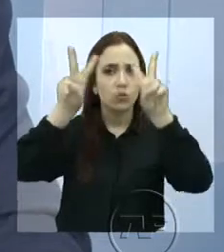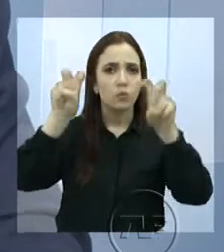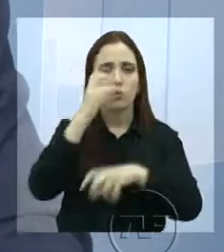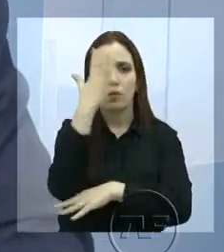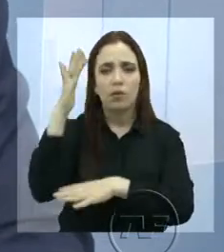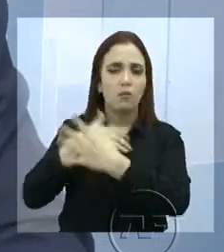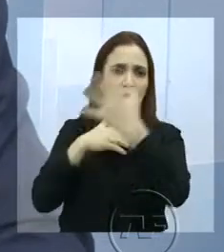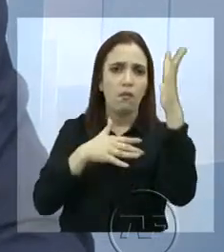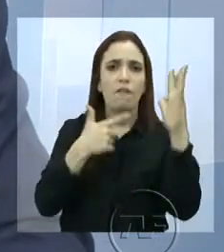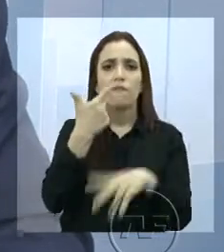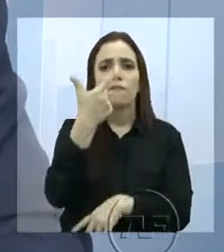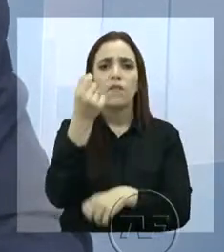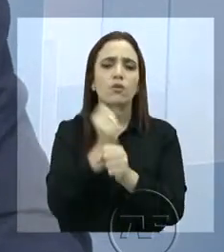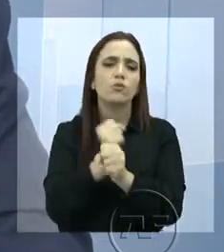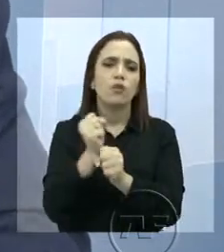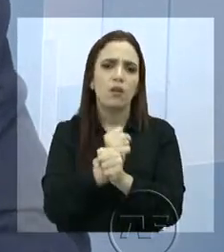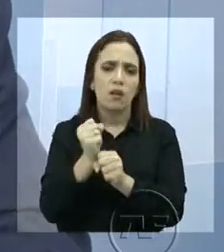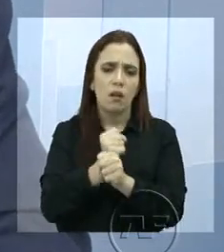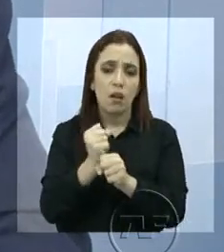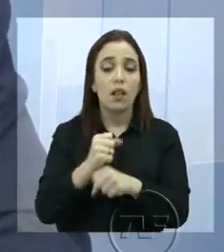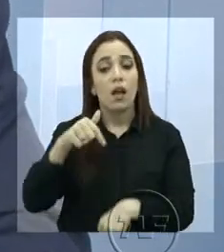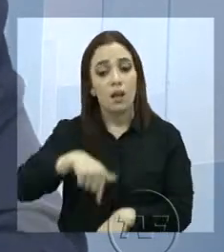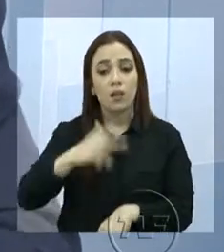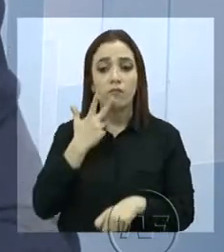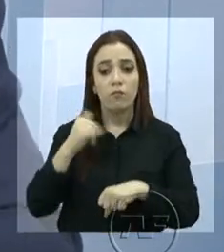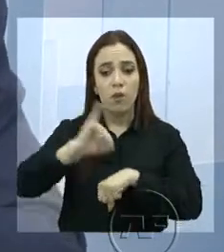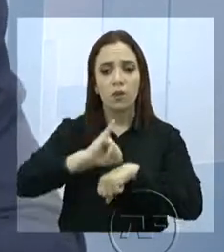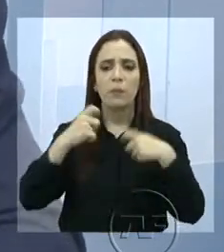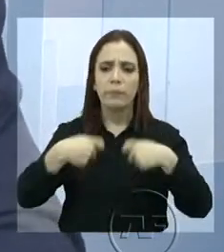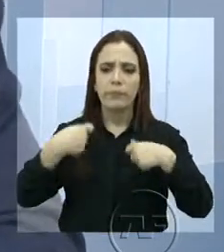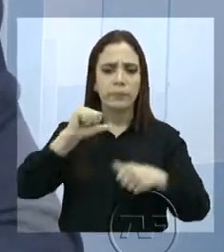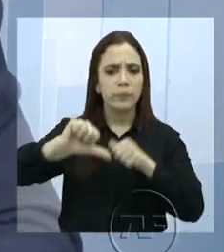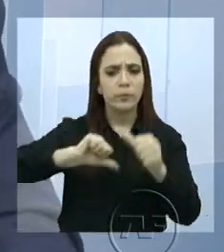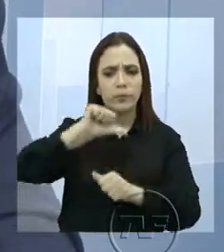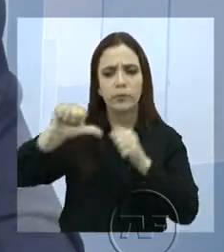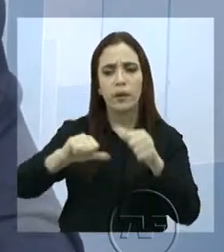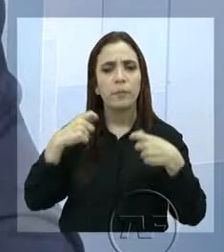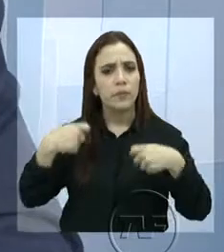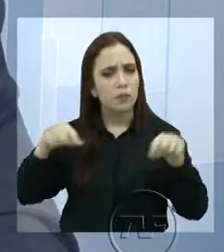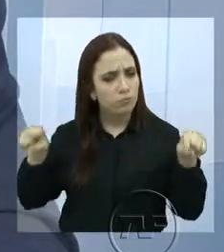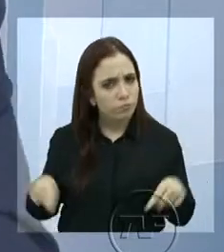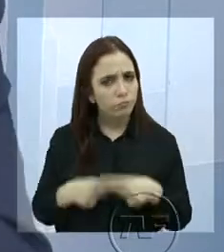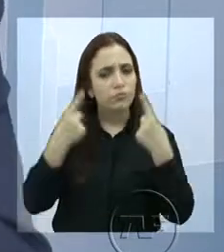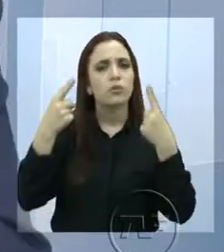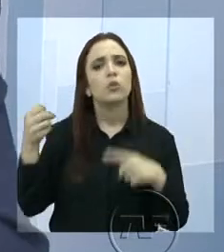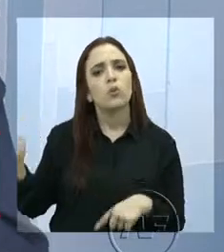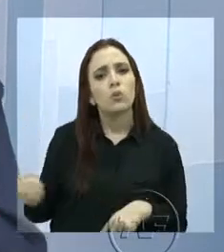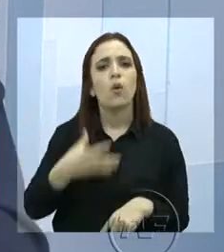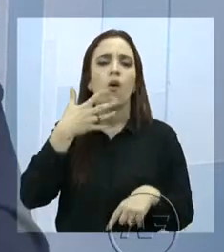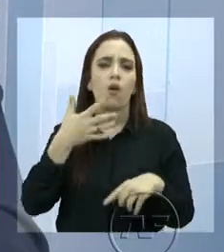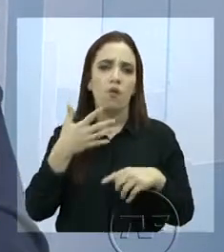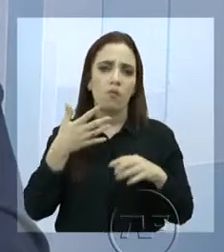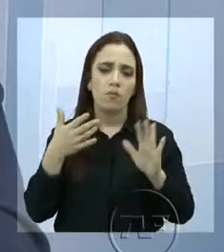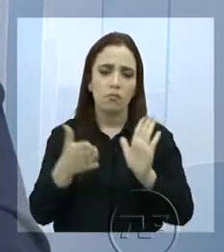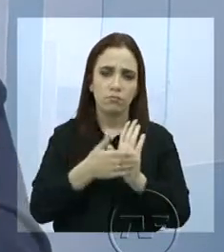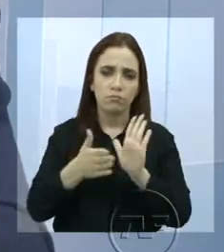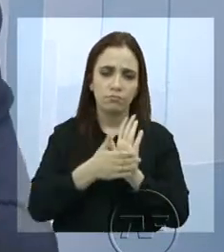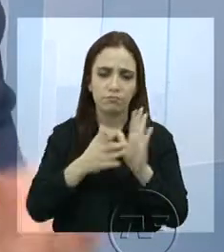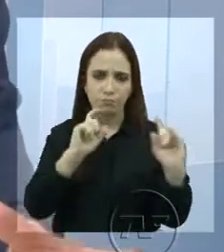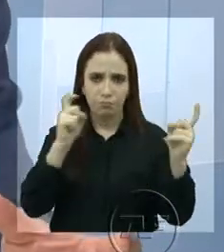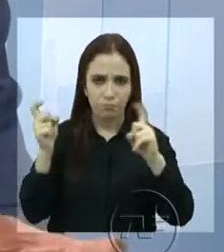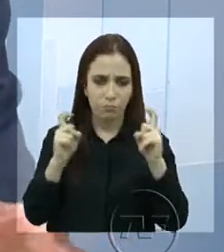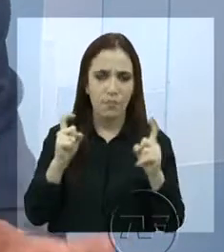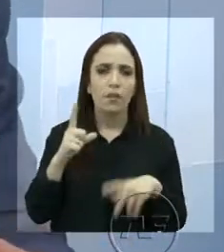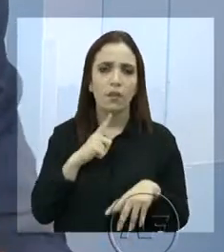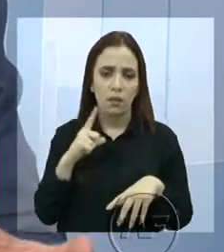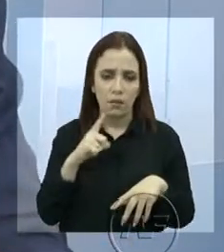pelo menos 20 anos. E o município de Fortaleza precisa entrar numa harmonia com o que é hoje essa discussão, né, que está